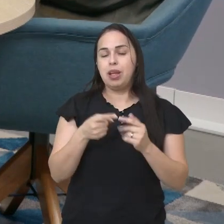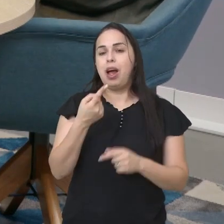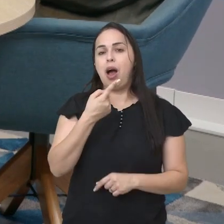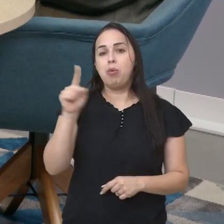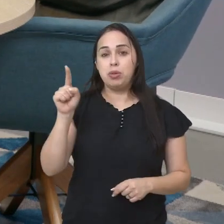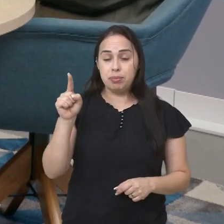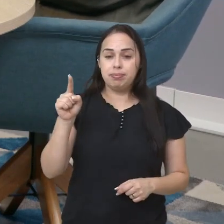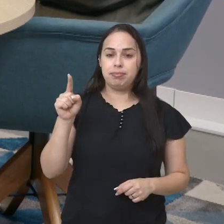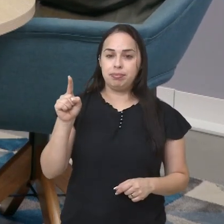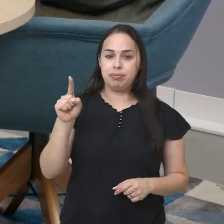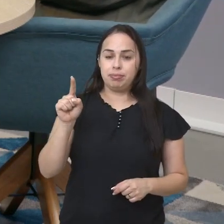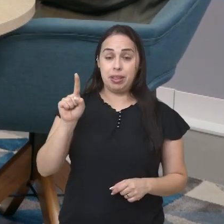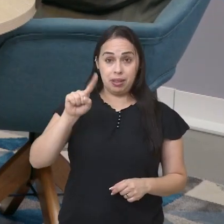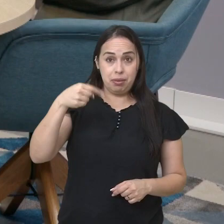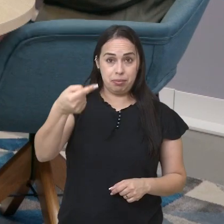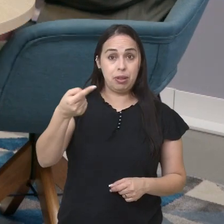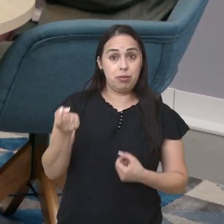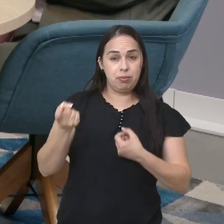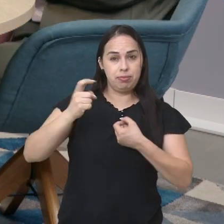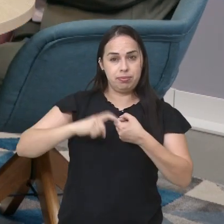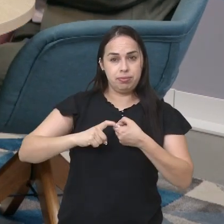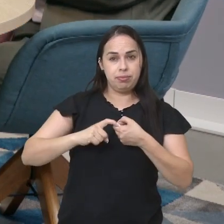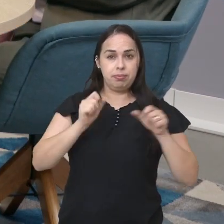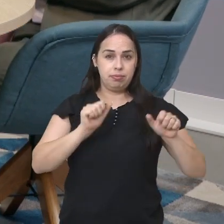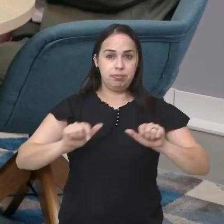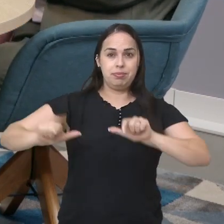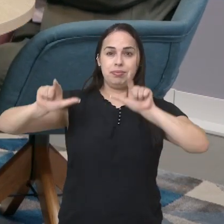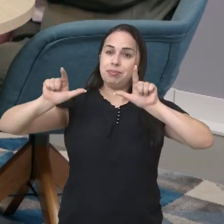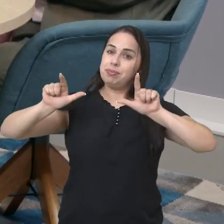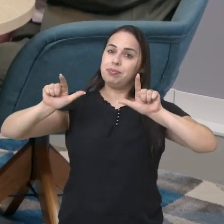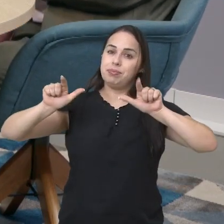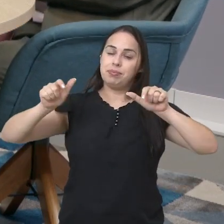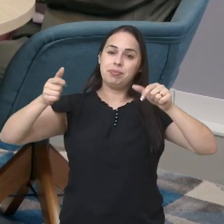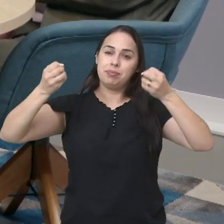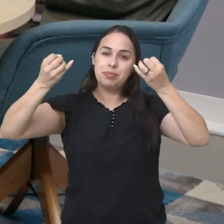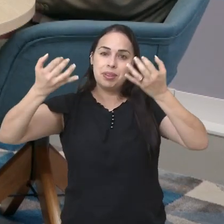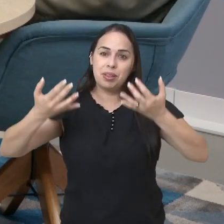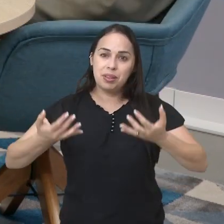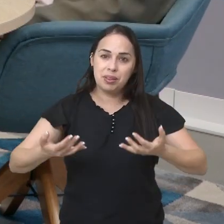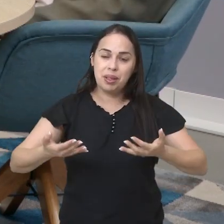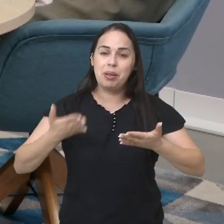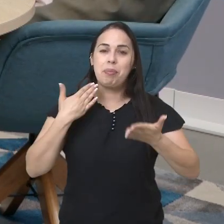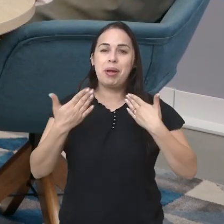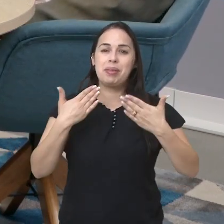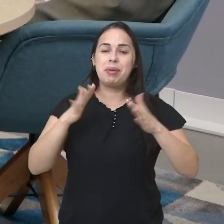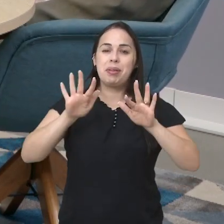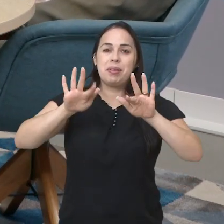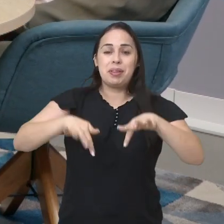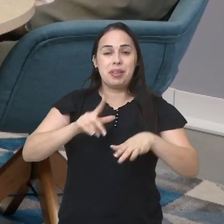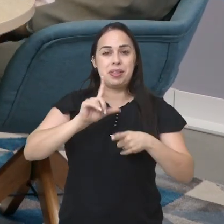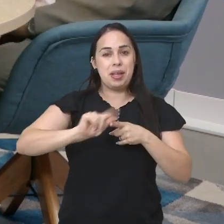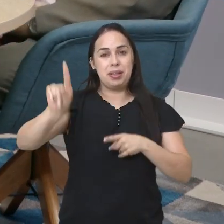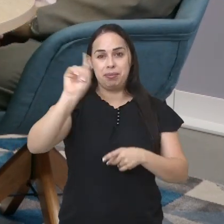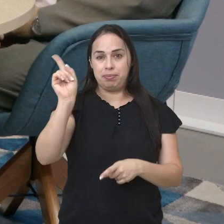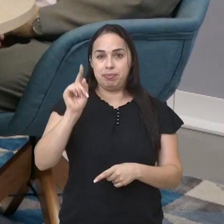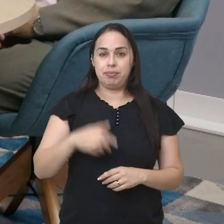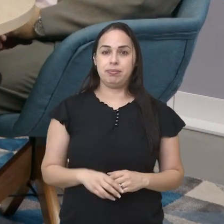hoje. Daqui a pouquinho a gente volta com o Diálogos da Cidade para a gente concluir esse bate-papo aqui. Não sai daí que a gente volta